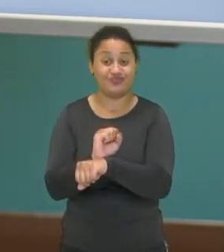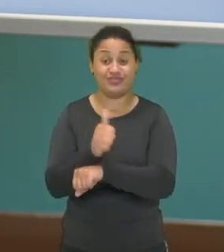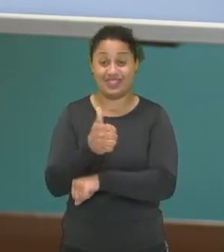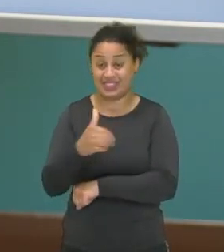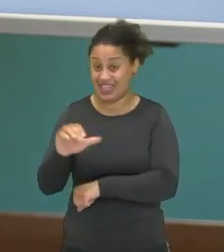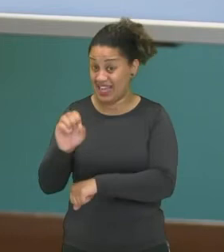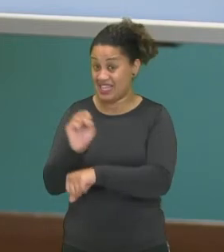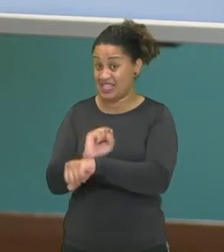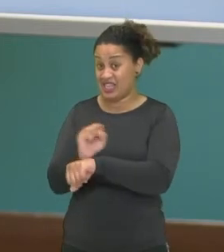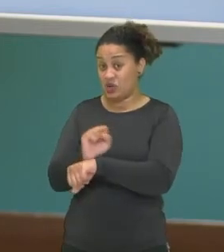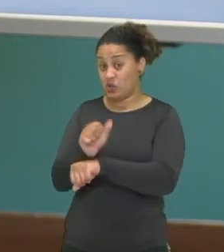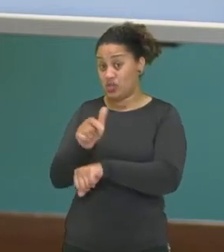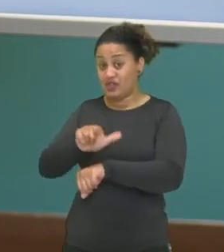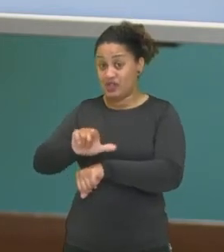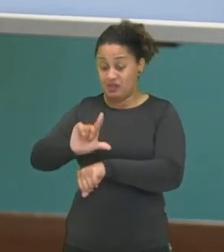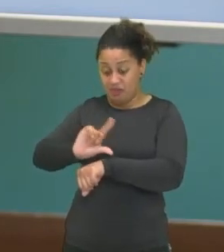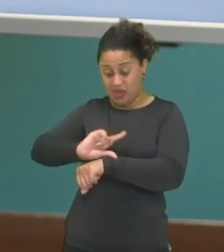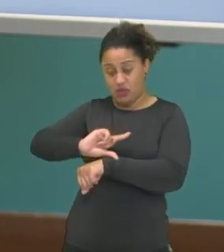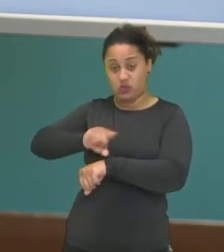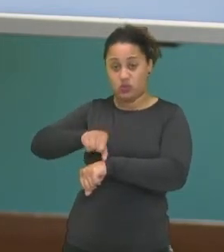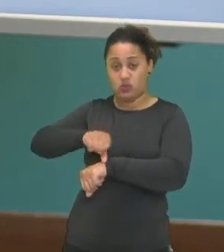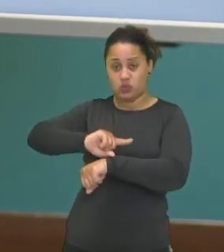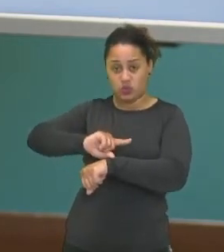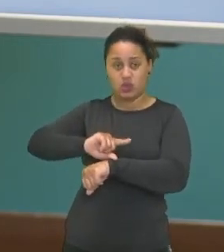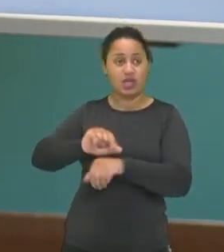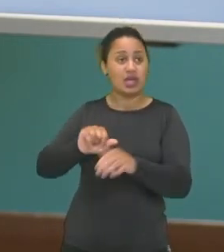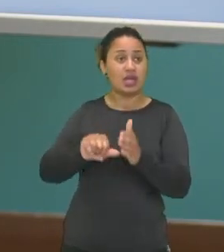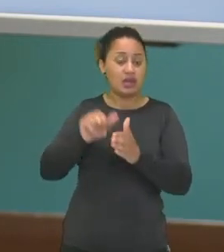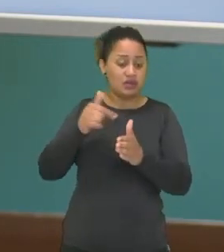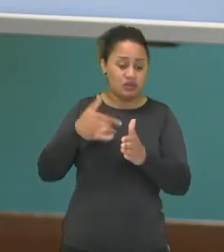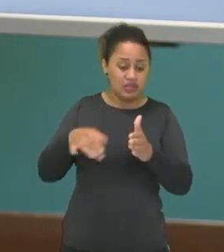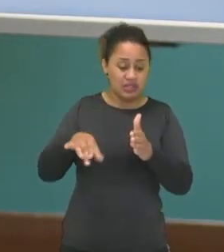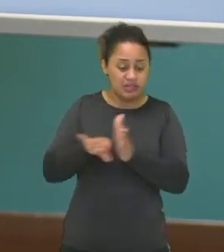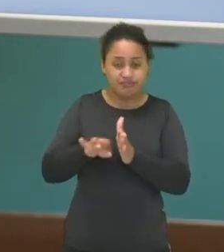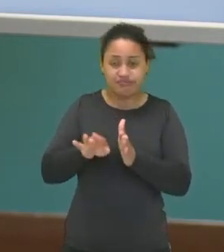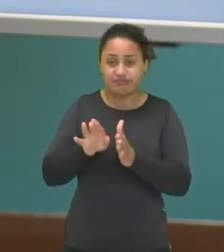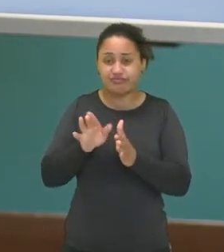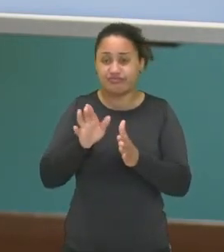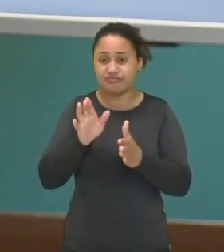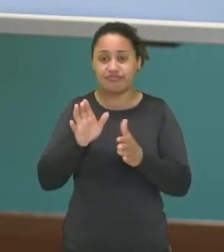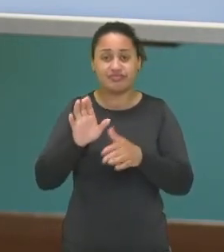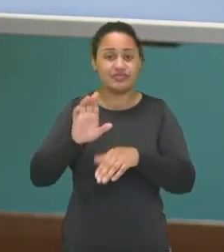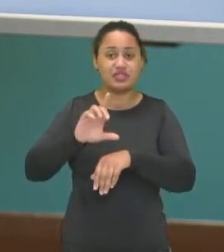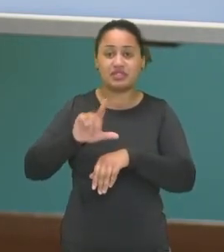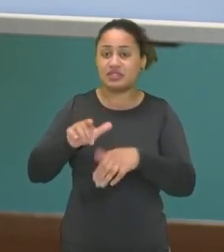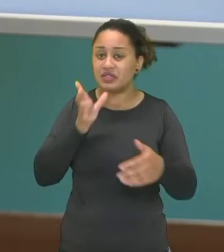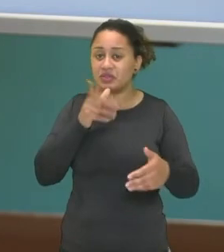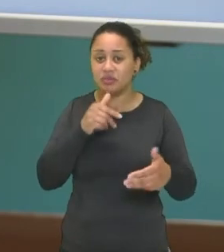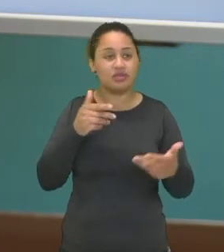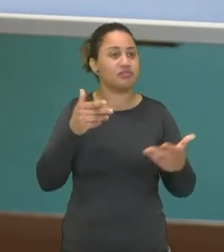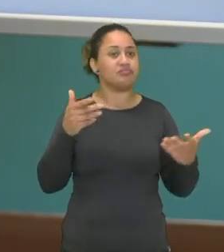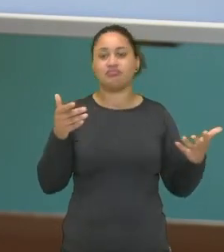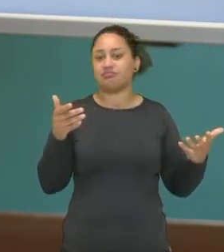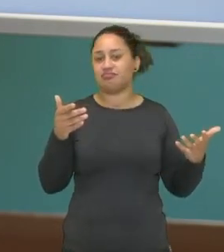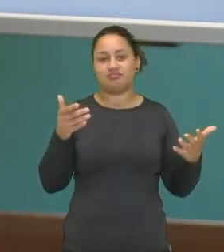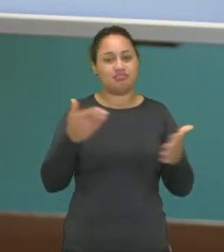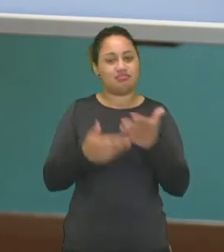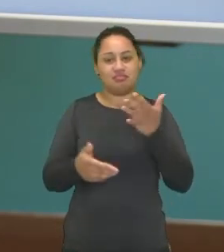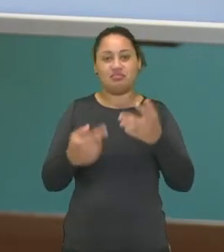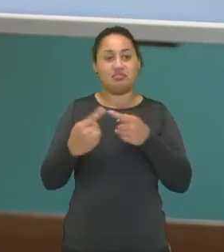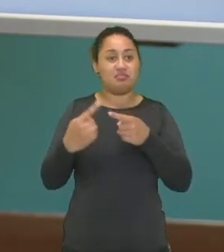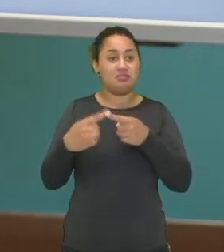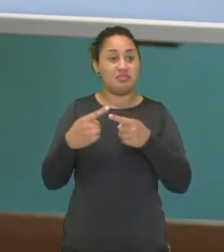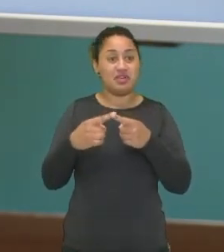de 10 segundos. Se é a primeira prova do programa e você chegou atrasado na competição, você já perdeu essa prova, tá? Porque ela